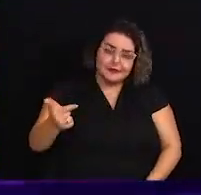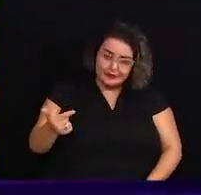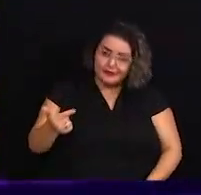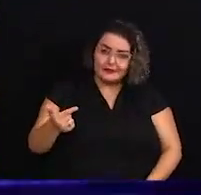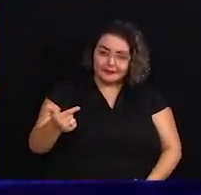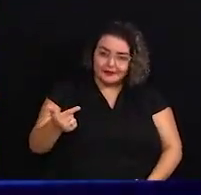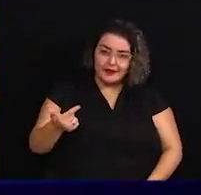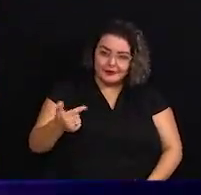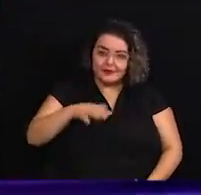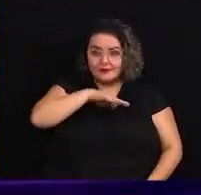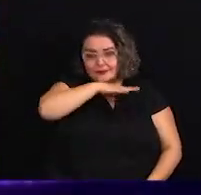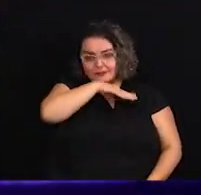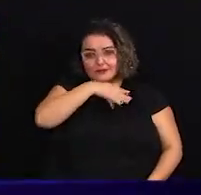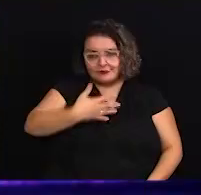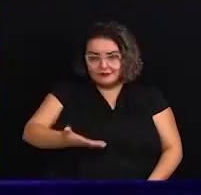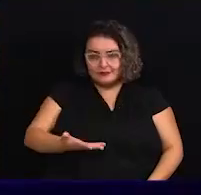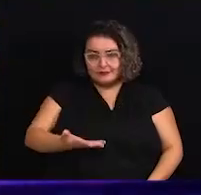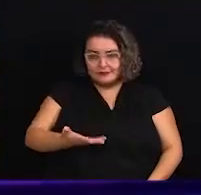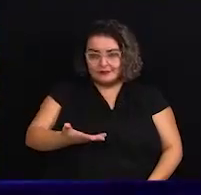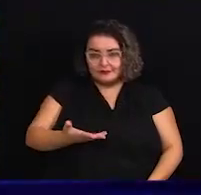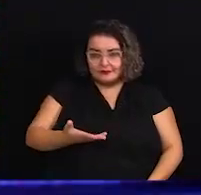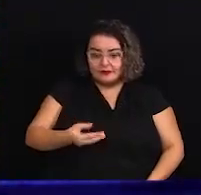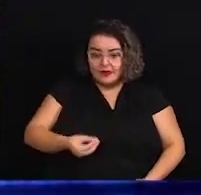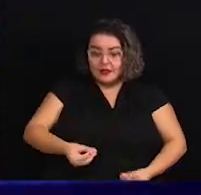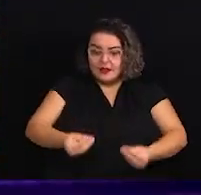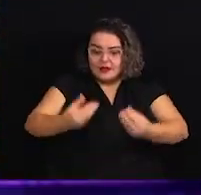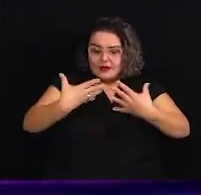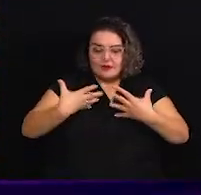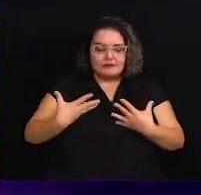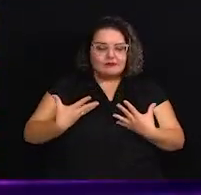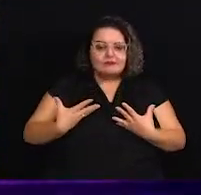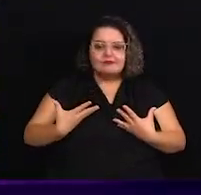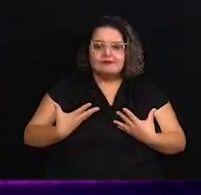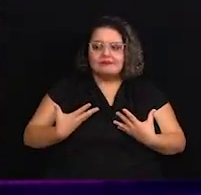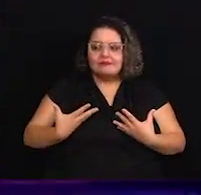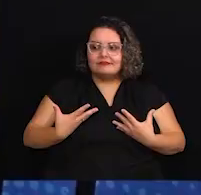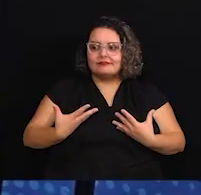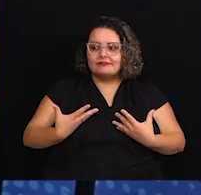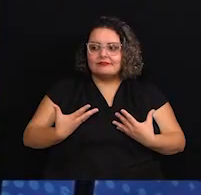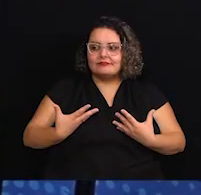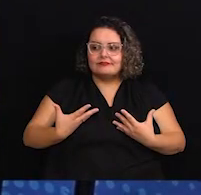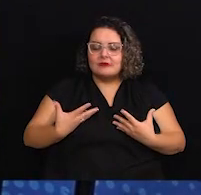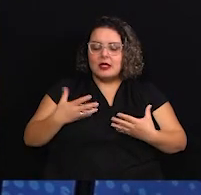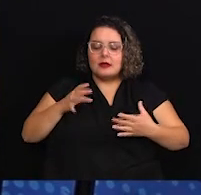bichinho de estimação, e que esse bichinho de estimação trouxe tanta